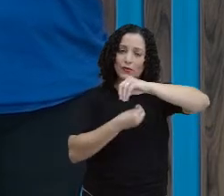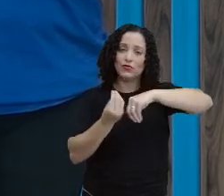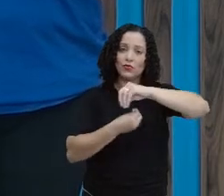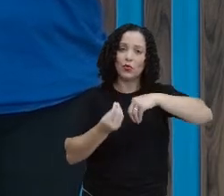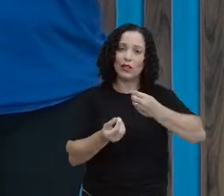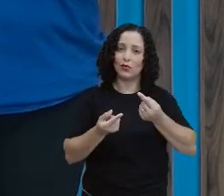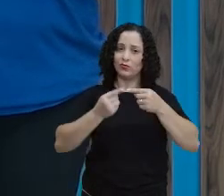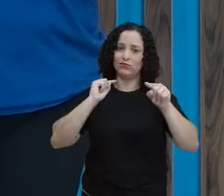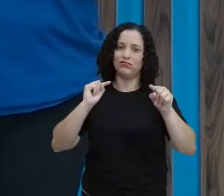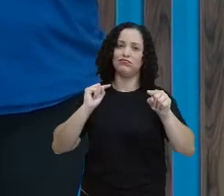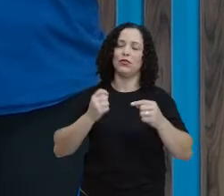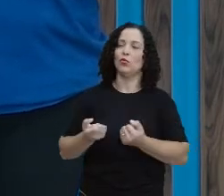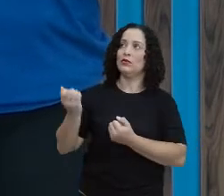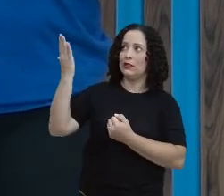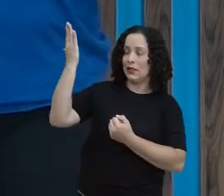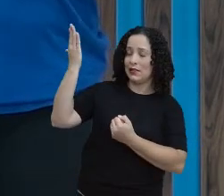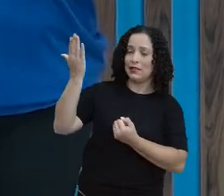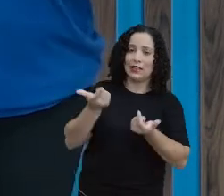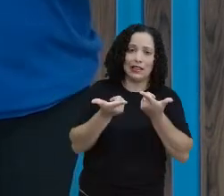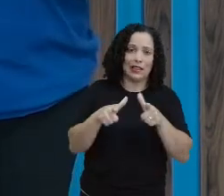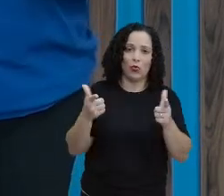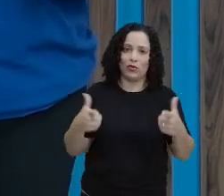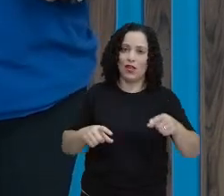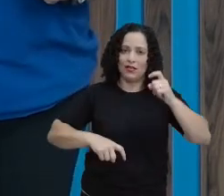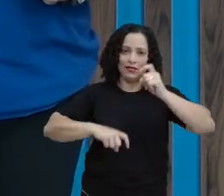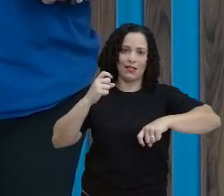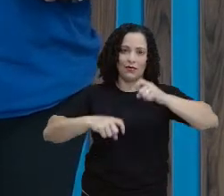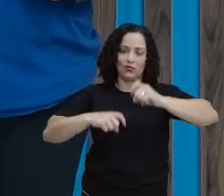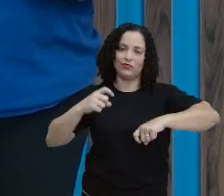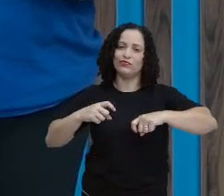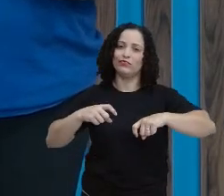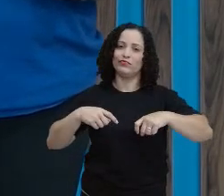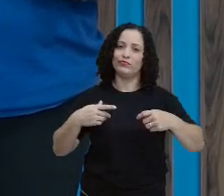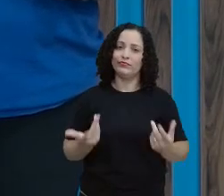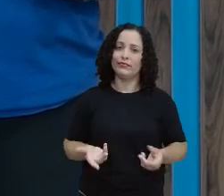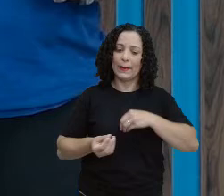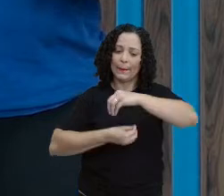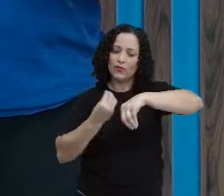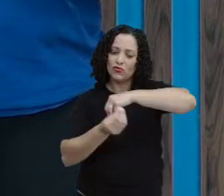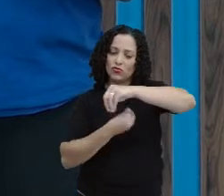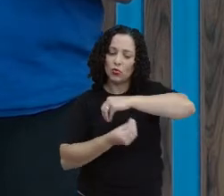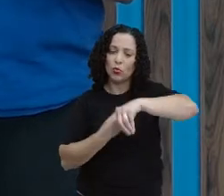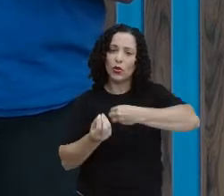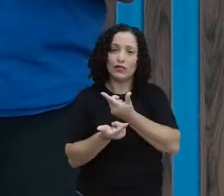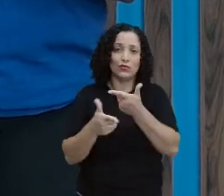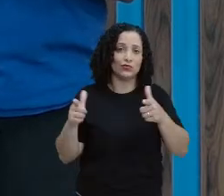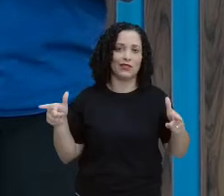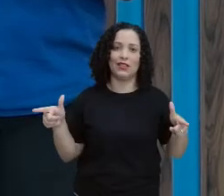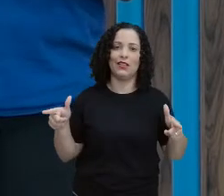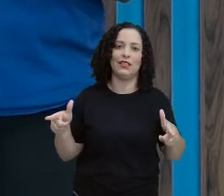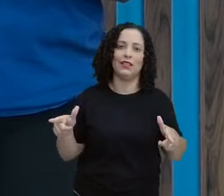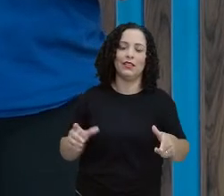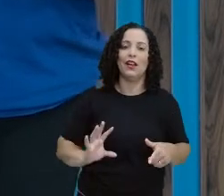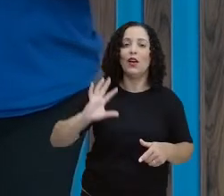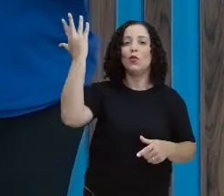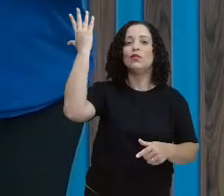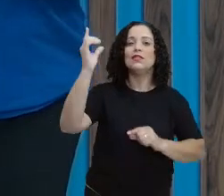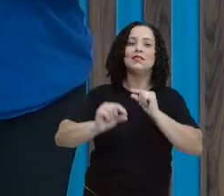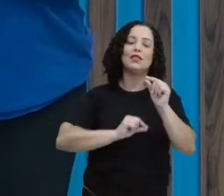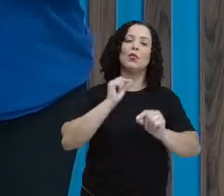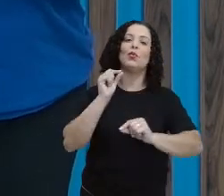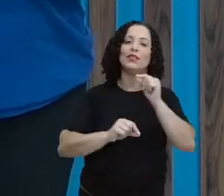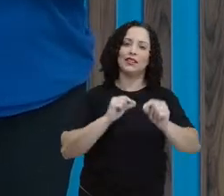caso aí de reprodução. Então, não havendo mistura de material genético, o que é que vai acontecer? Vai